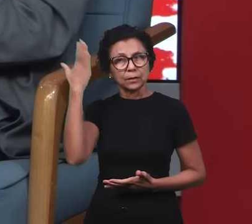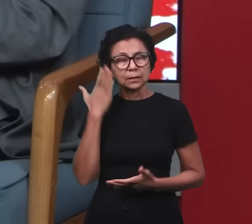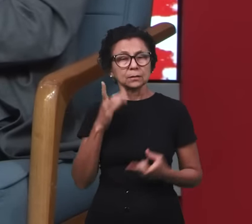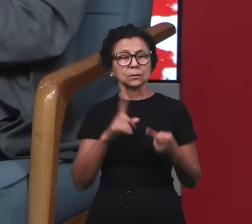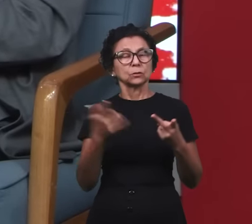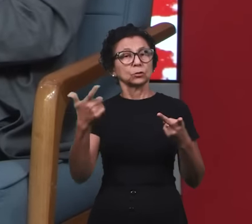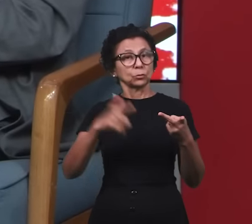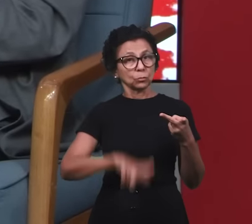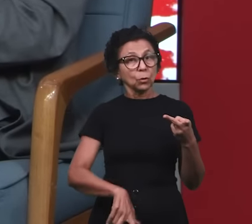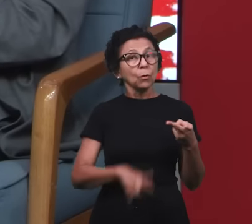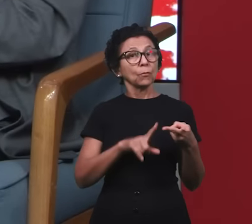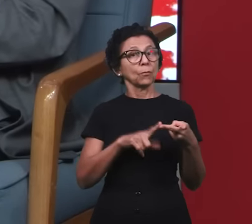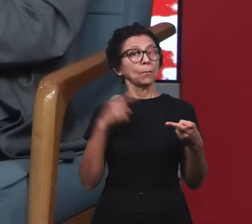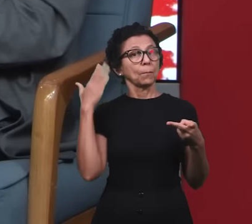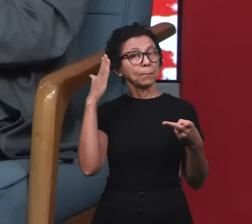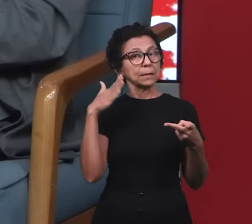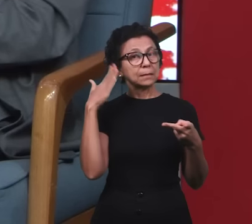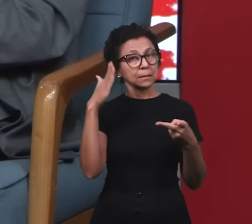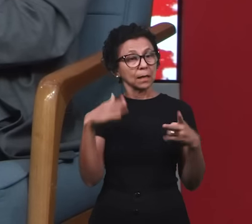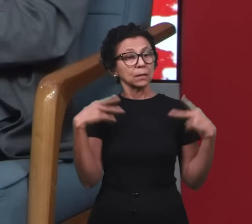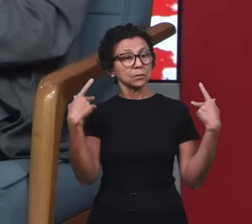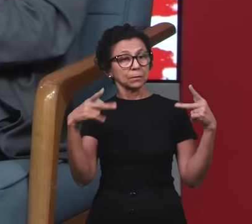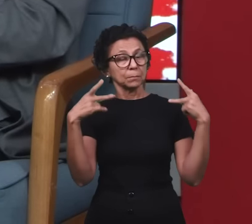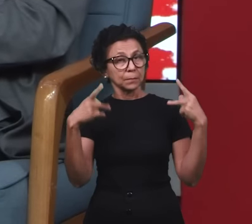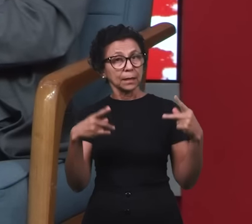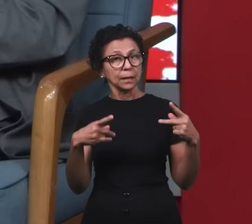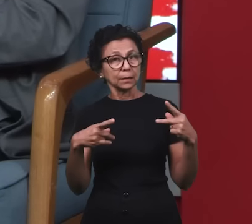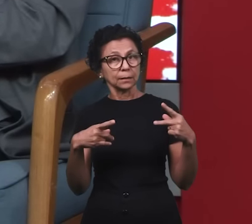na cura do coxo, lá na porta do templo.